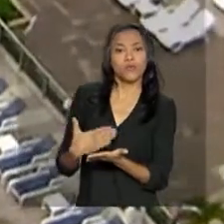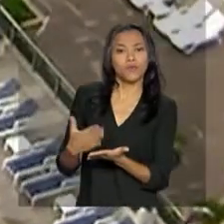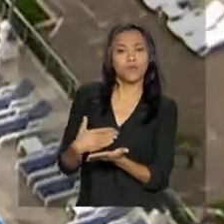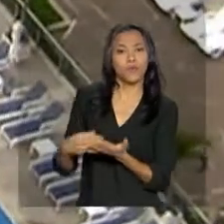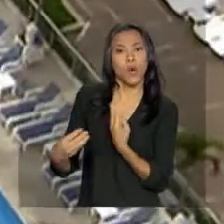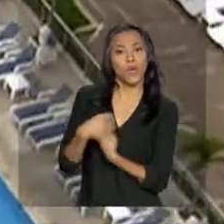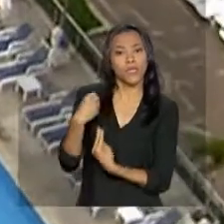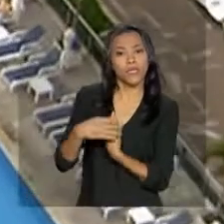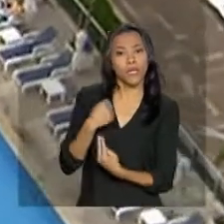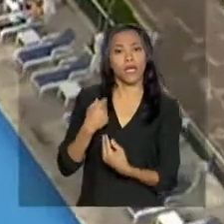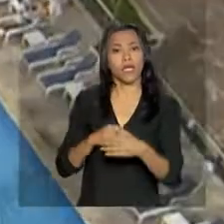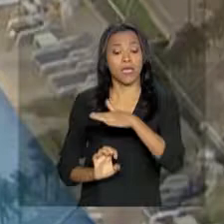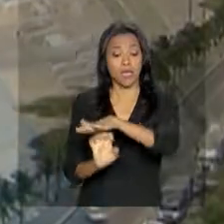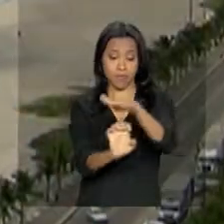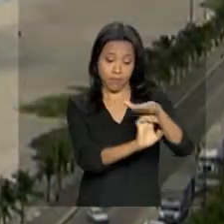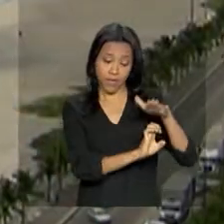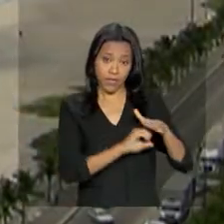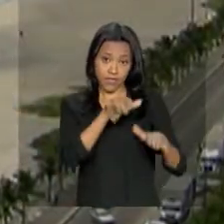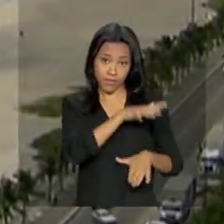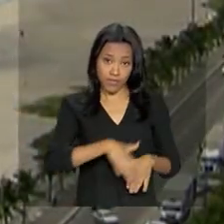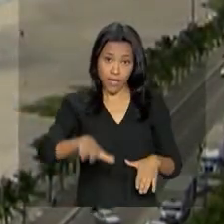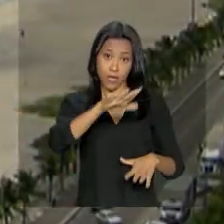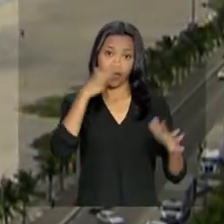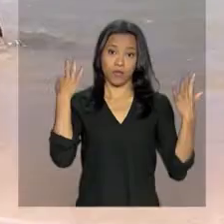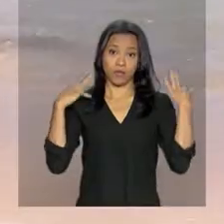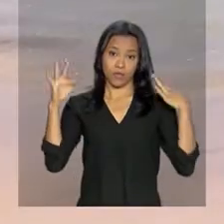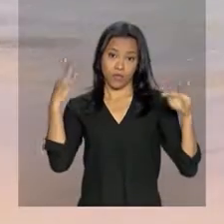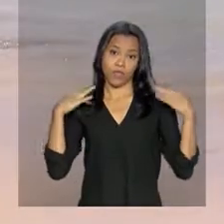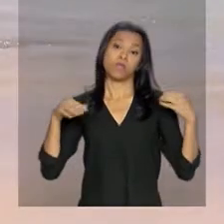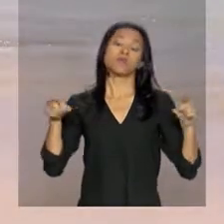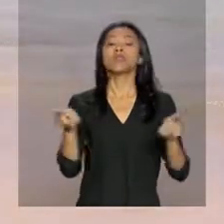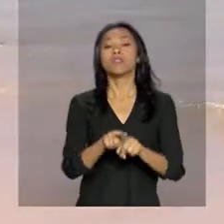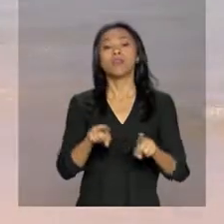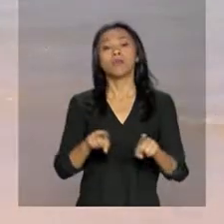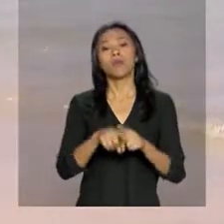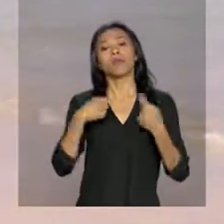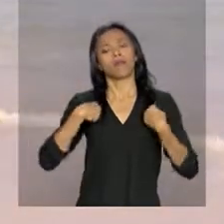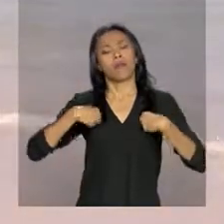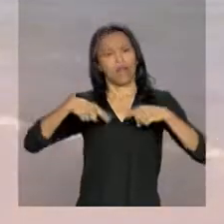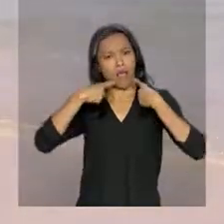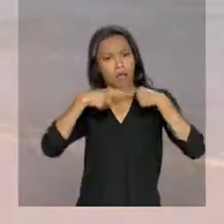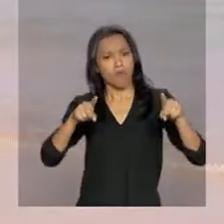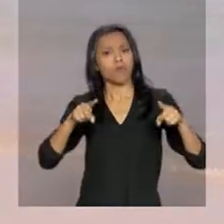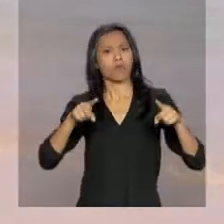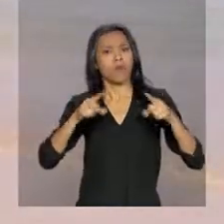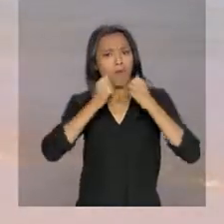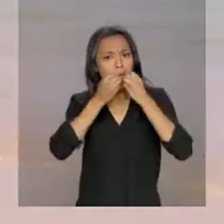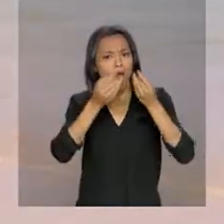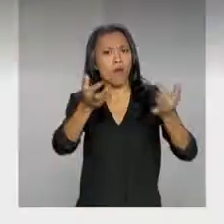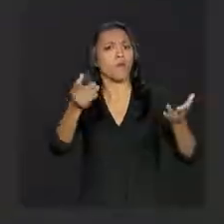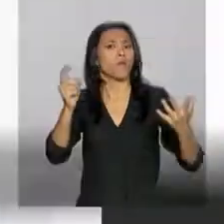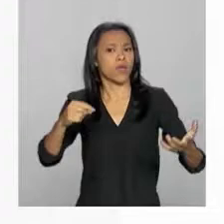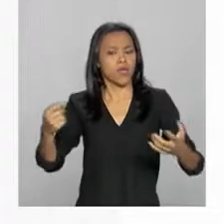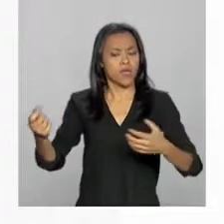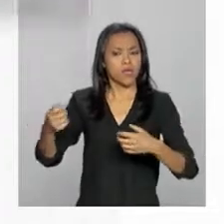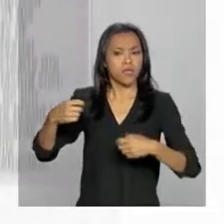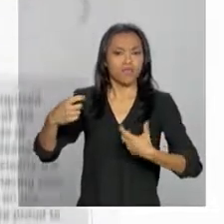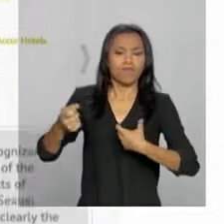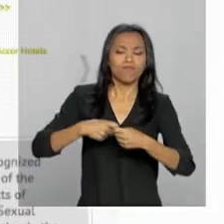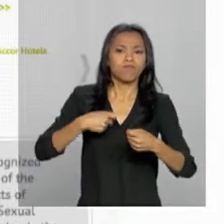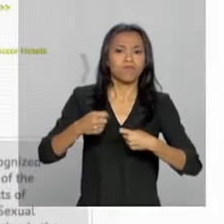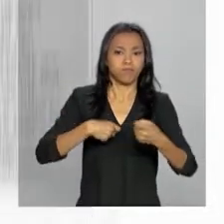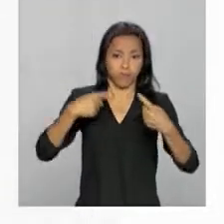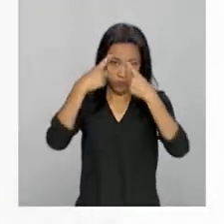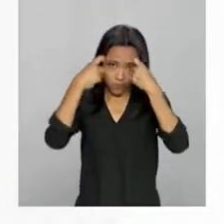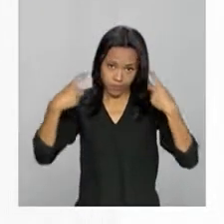empresas e trabalhadores do turismo a prevenirem e denunciarem casos de exploração sexual de crianças e adolescentes. Este é o The